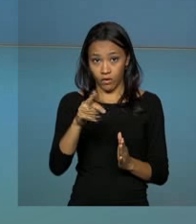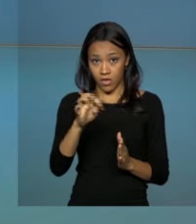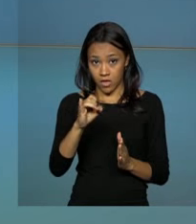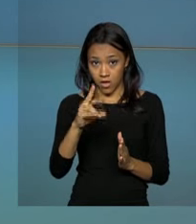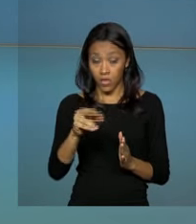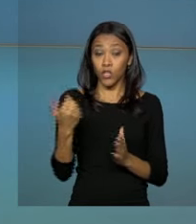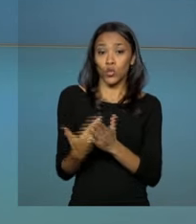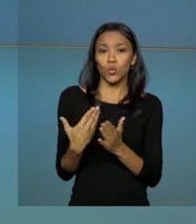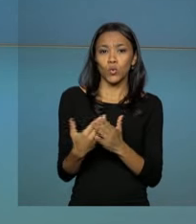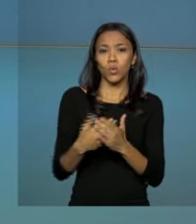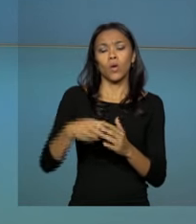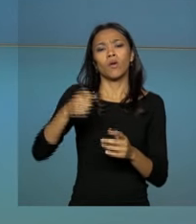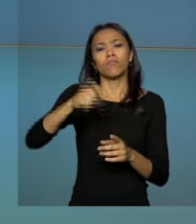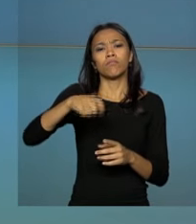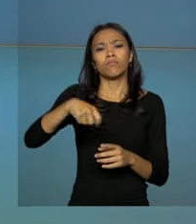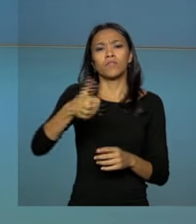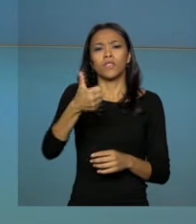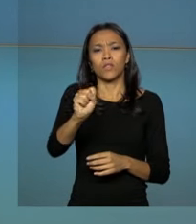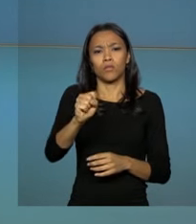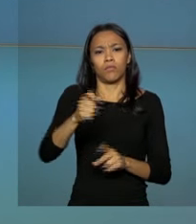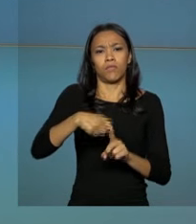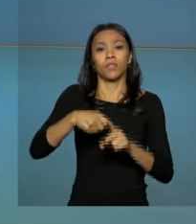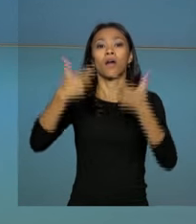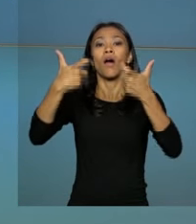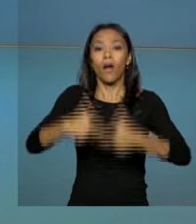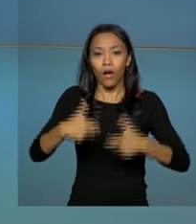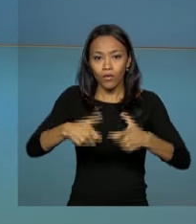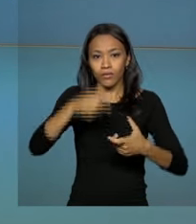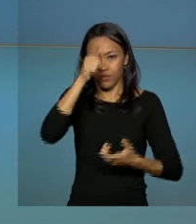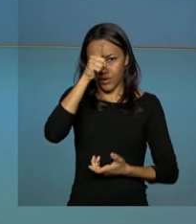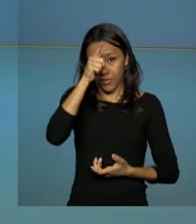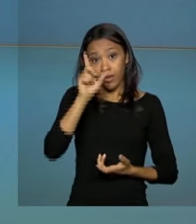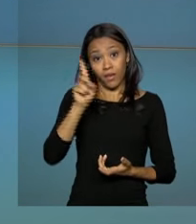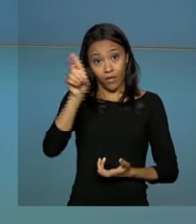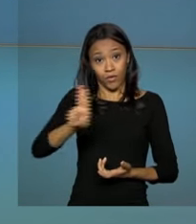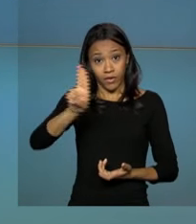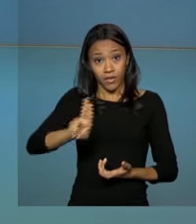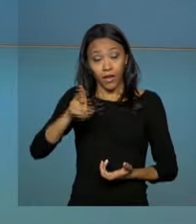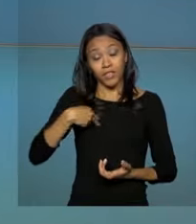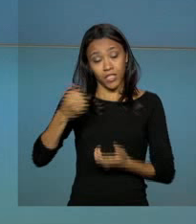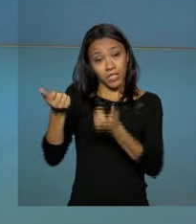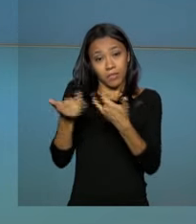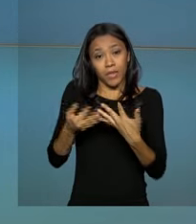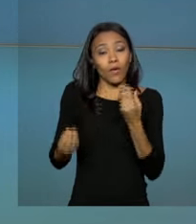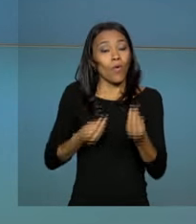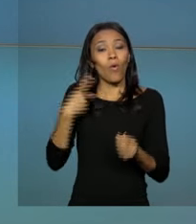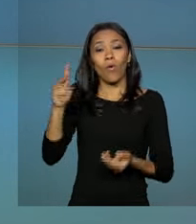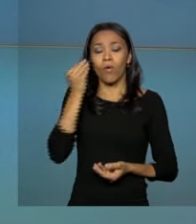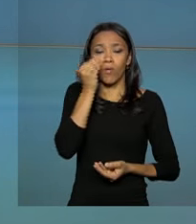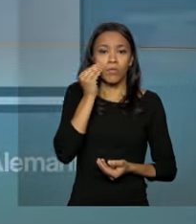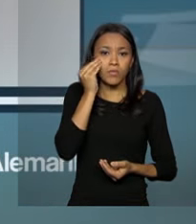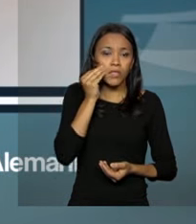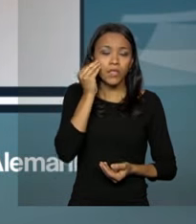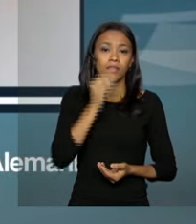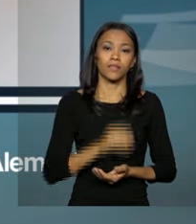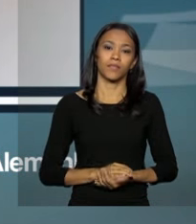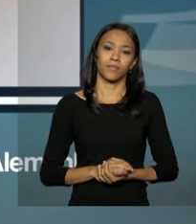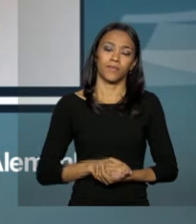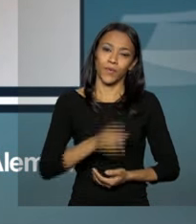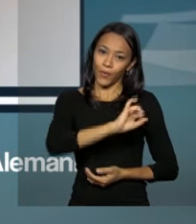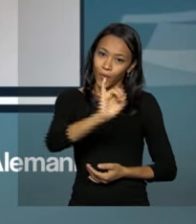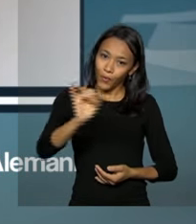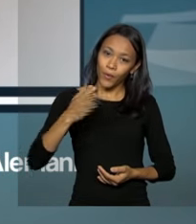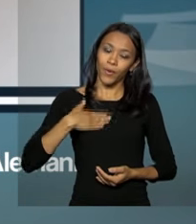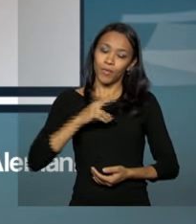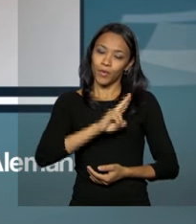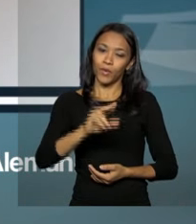18 meses numa universidade em Munique, na Alemanha, e nos conta como foi essa experiência. Oi pessoal, tudo bem? Meu nome é